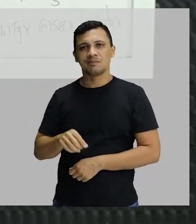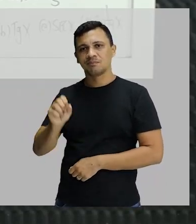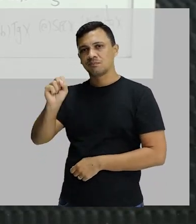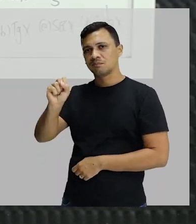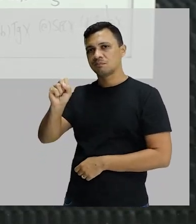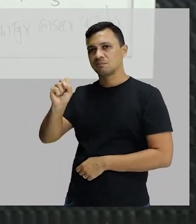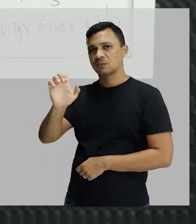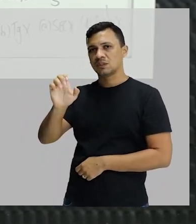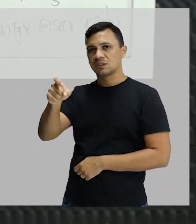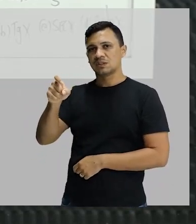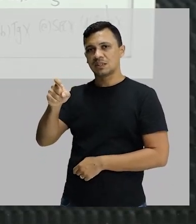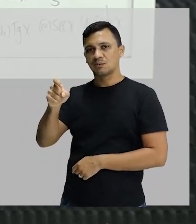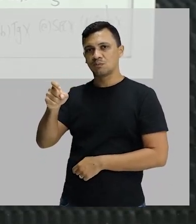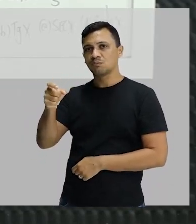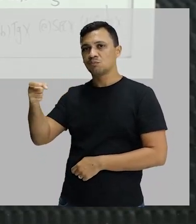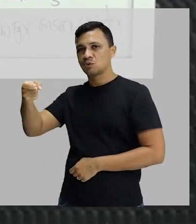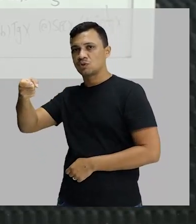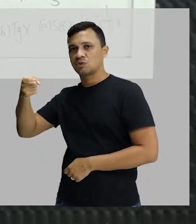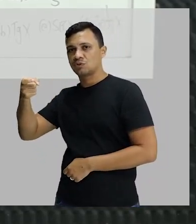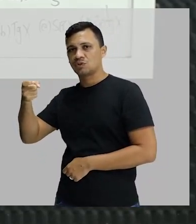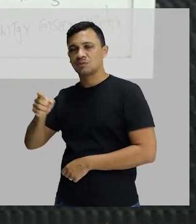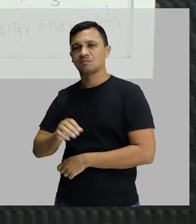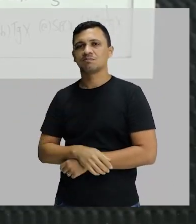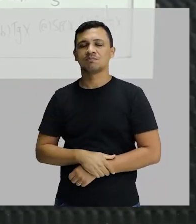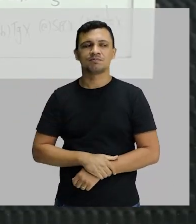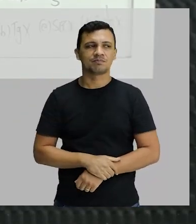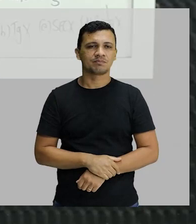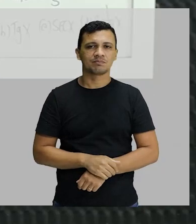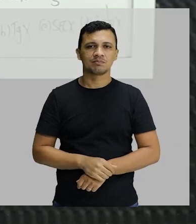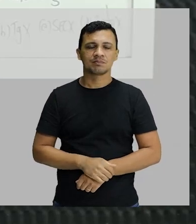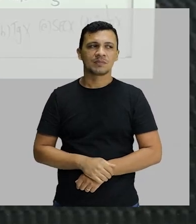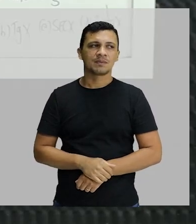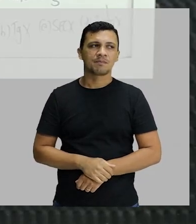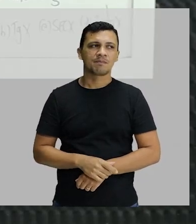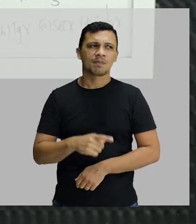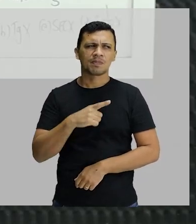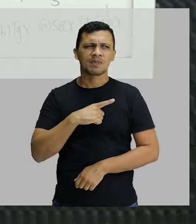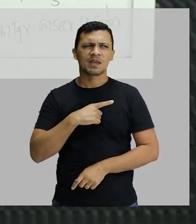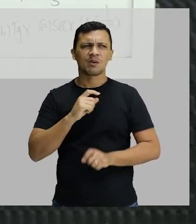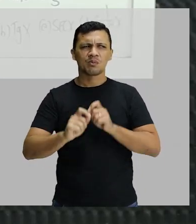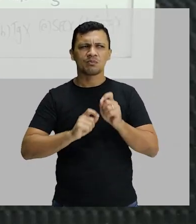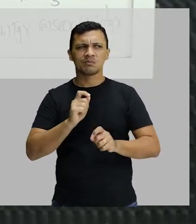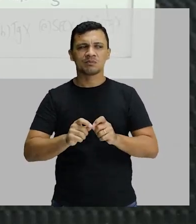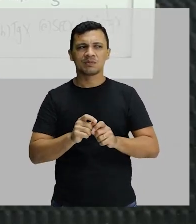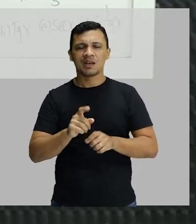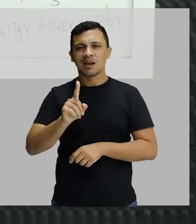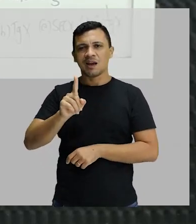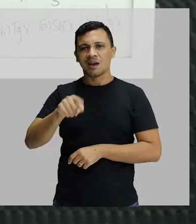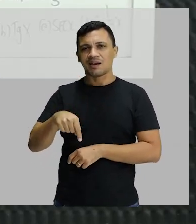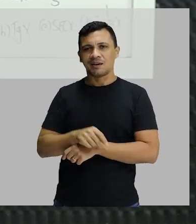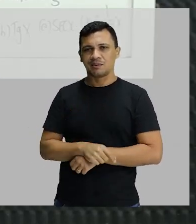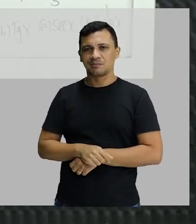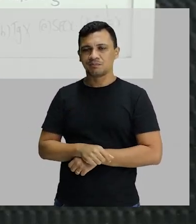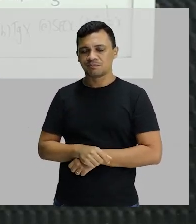X. Seno de X, né? Esse eixo aqui é o eixo dos